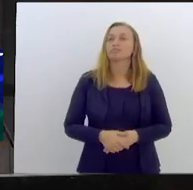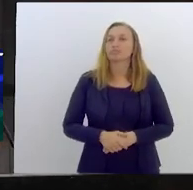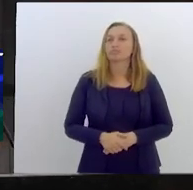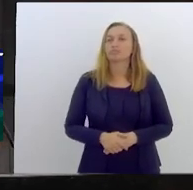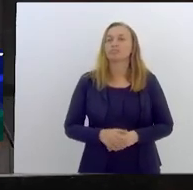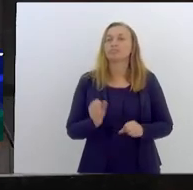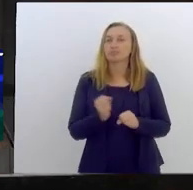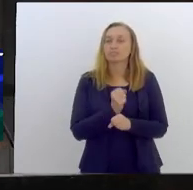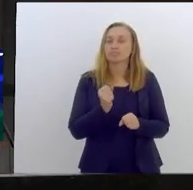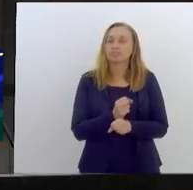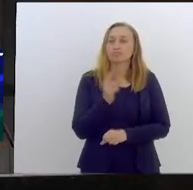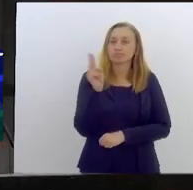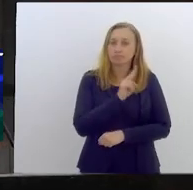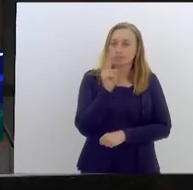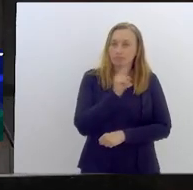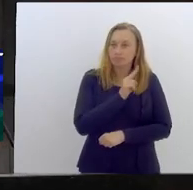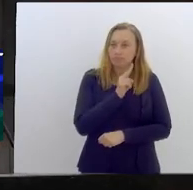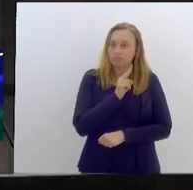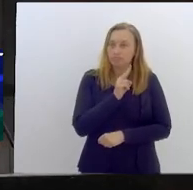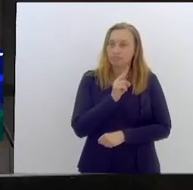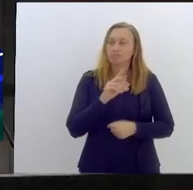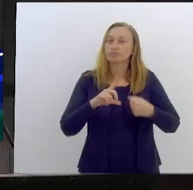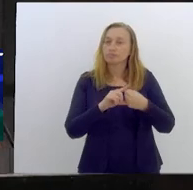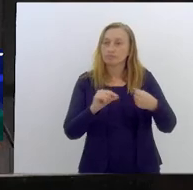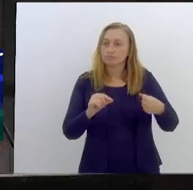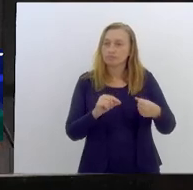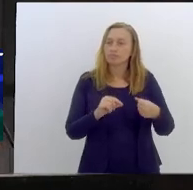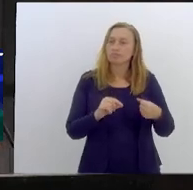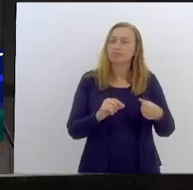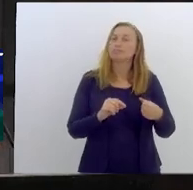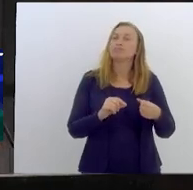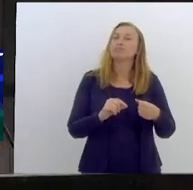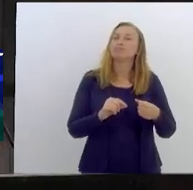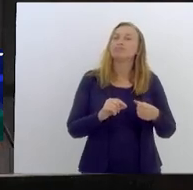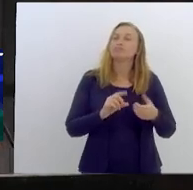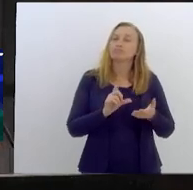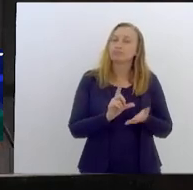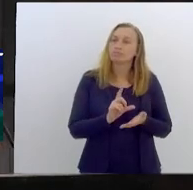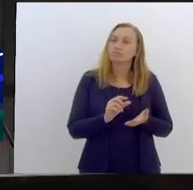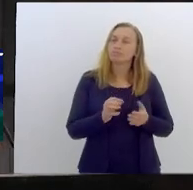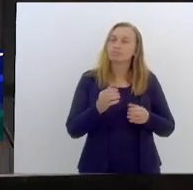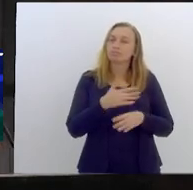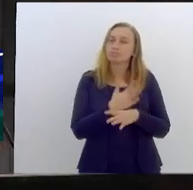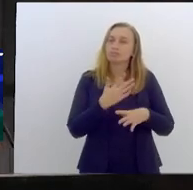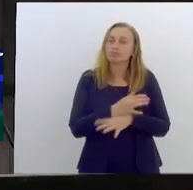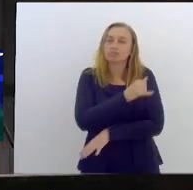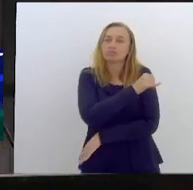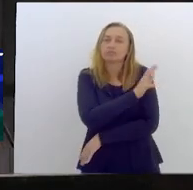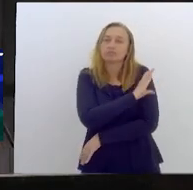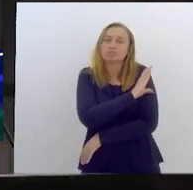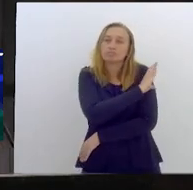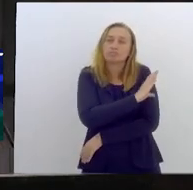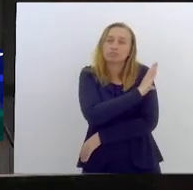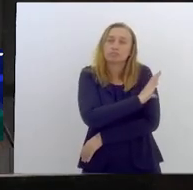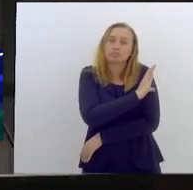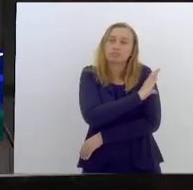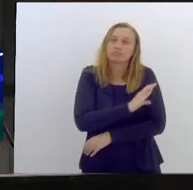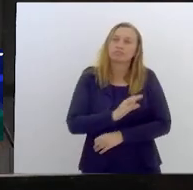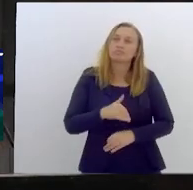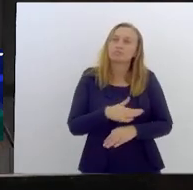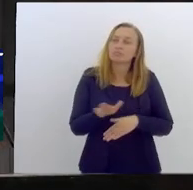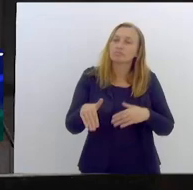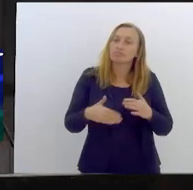nas obras emergenciais do Arquivo Público Municipal da cidade de Campos, que tem, como eu disse, deputado Tia Ju,